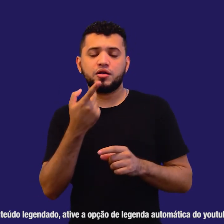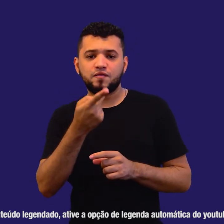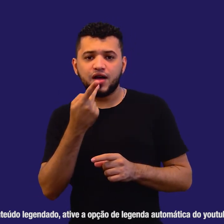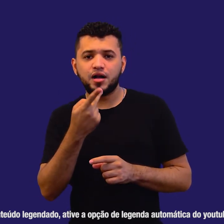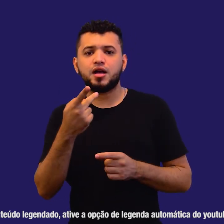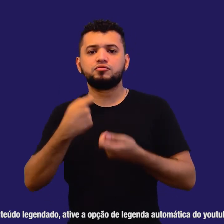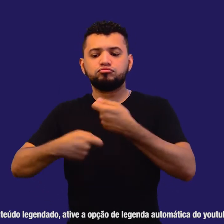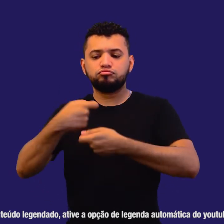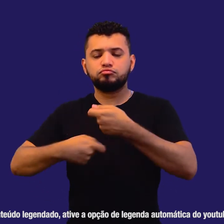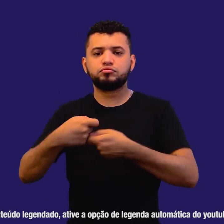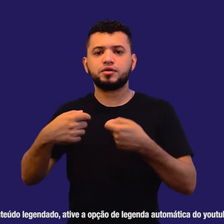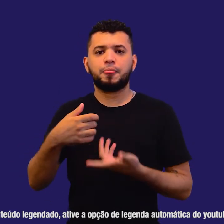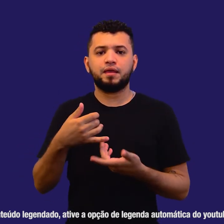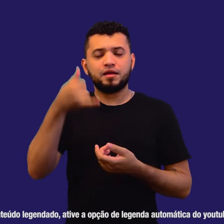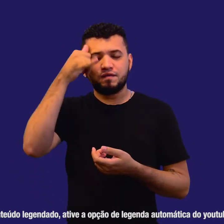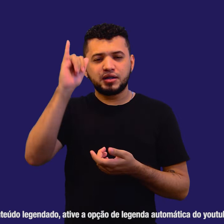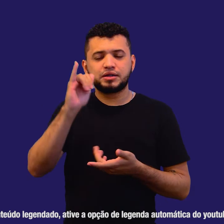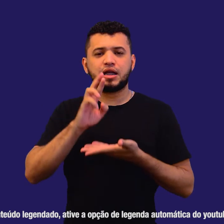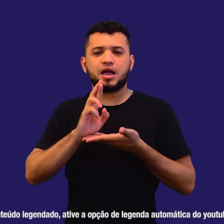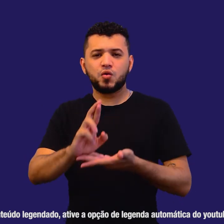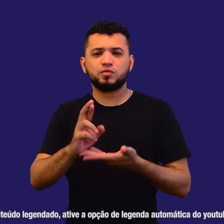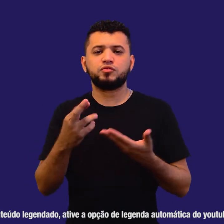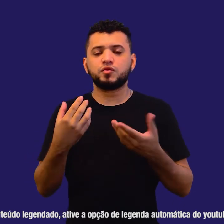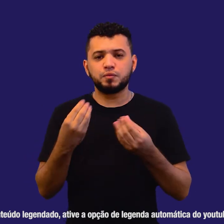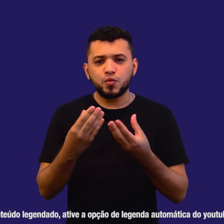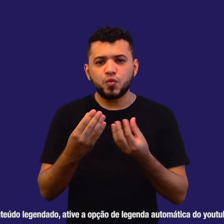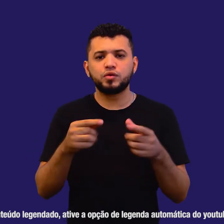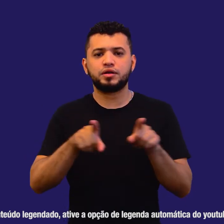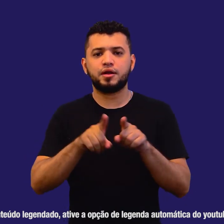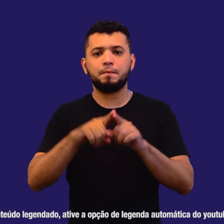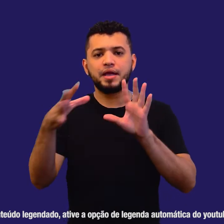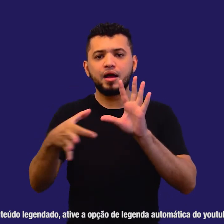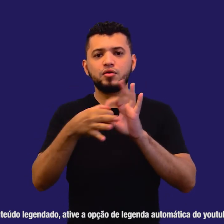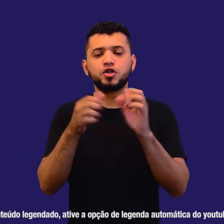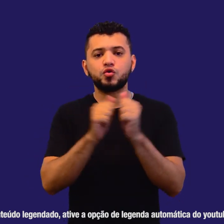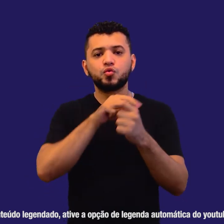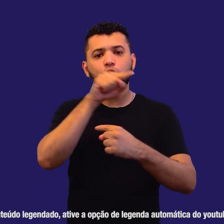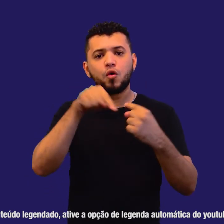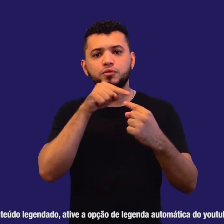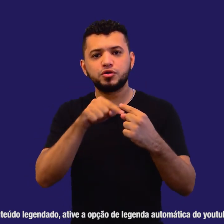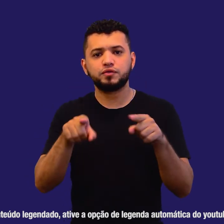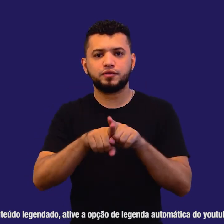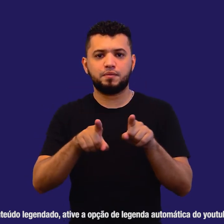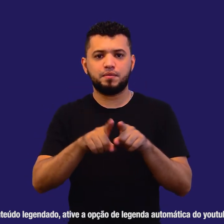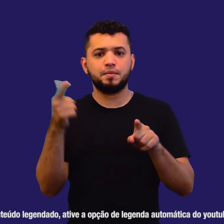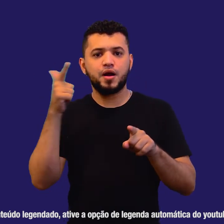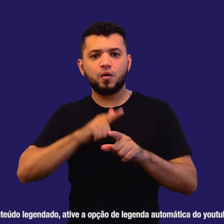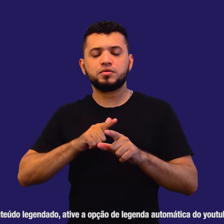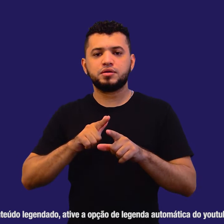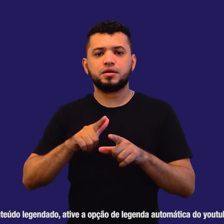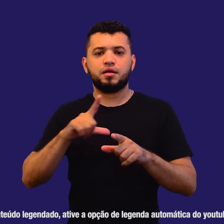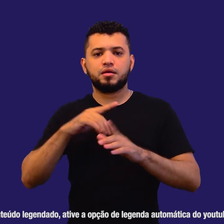negócios, otimização de recursos, agregar, aliar com propósito, nesse trabalho em rede, em otimização dessa